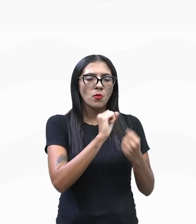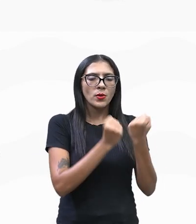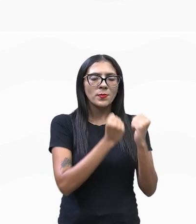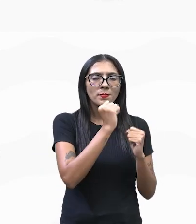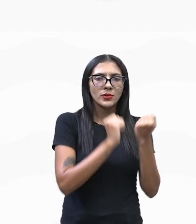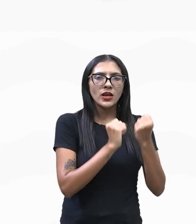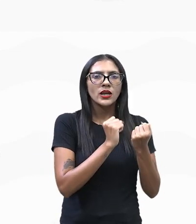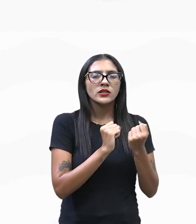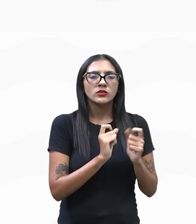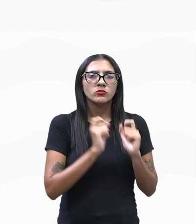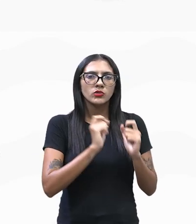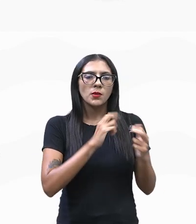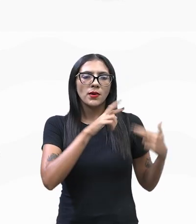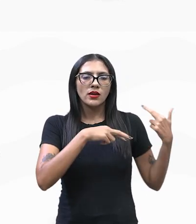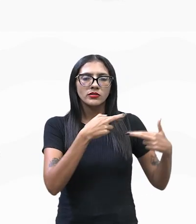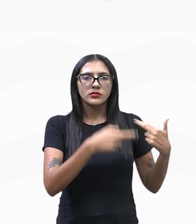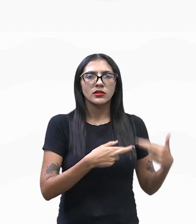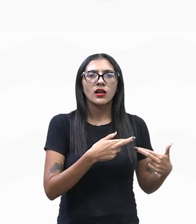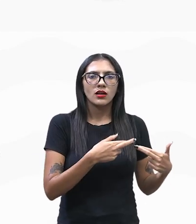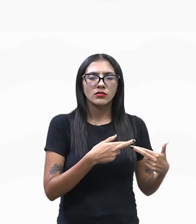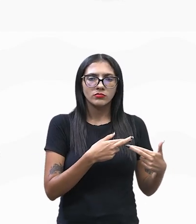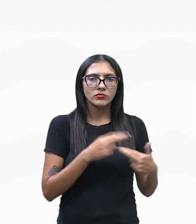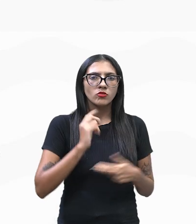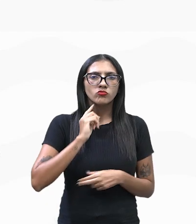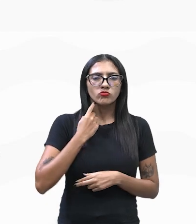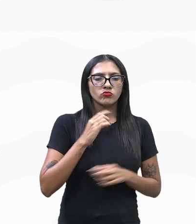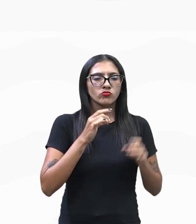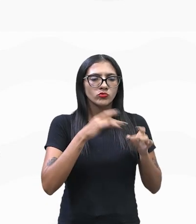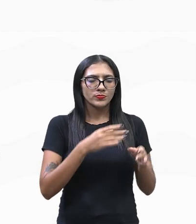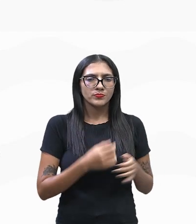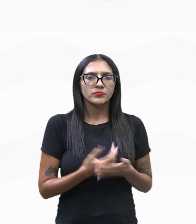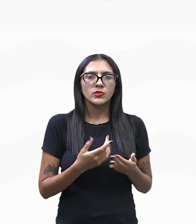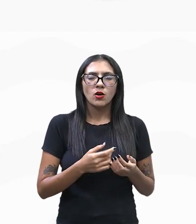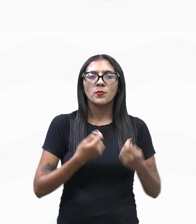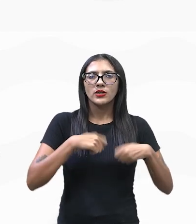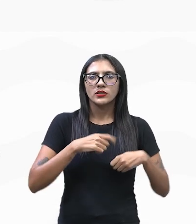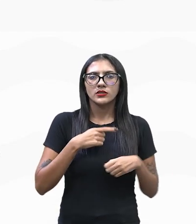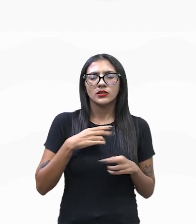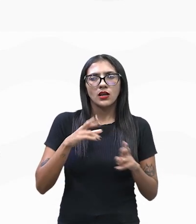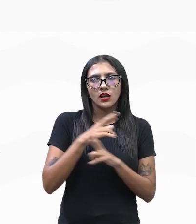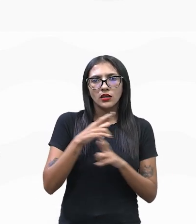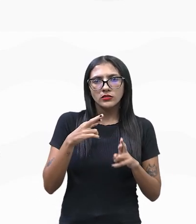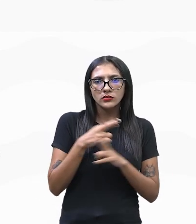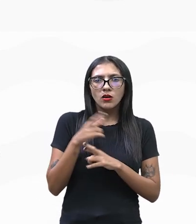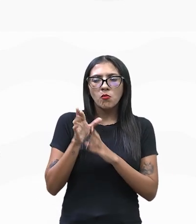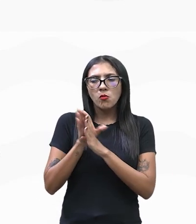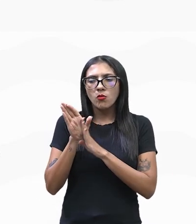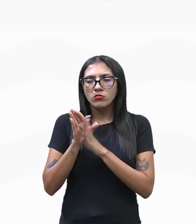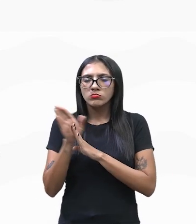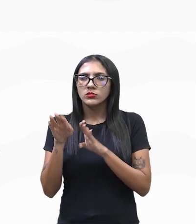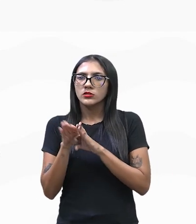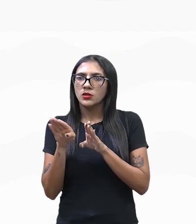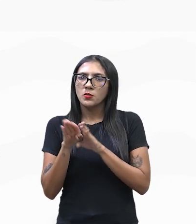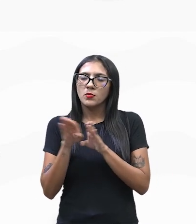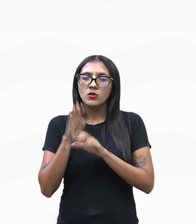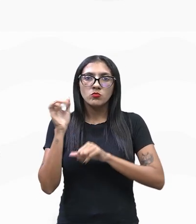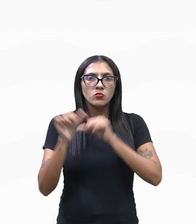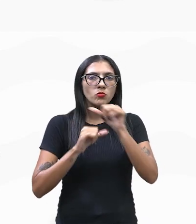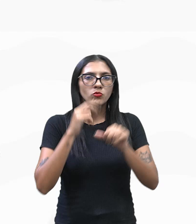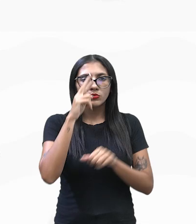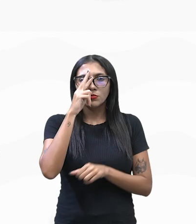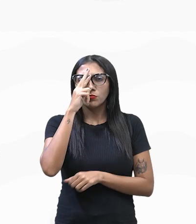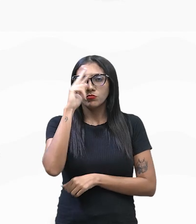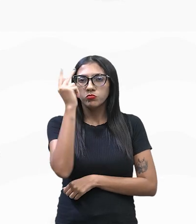lixo. E aí, através desse trabalho, envolvendo a comunidade, acaba conscientizando a comunidade também a fazer um